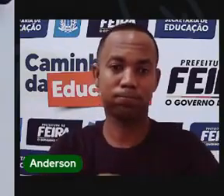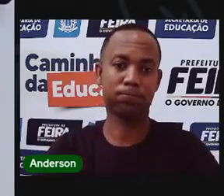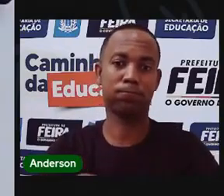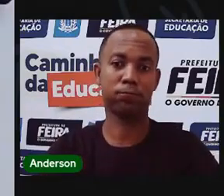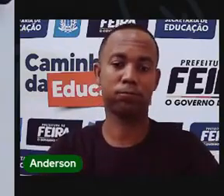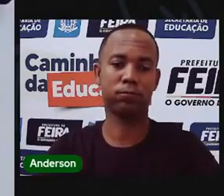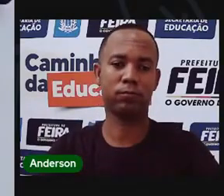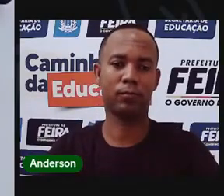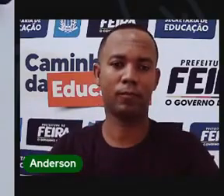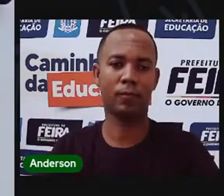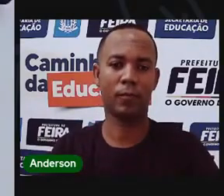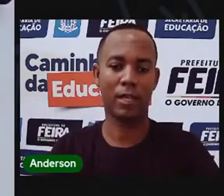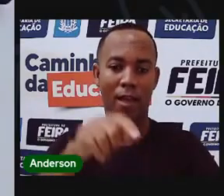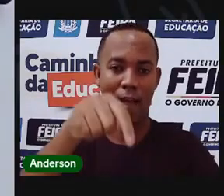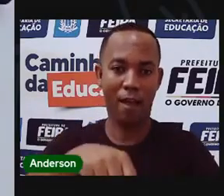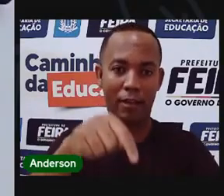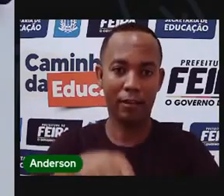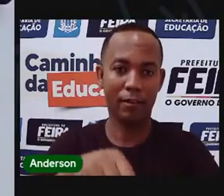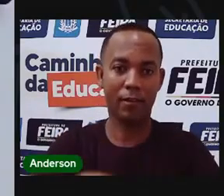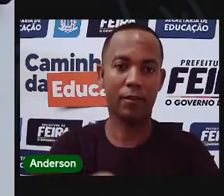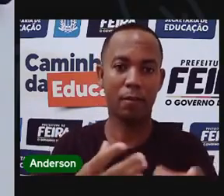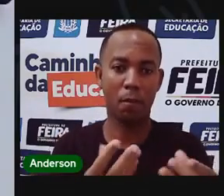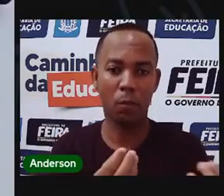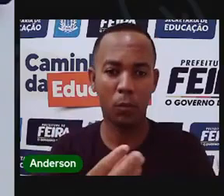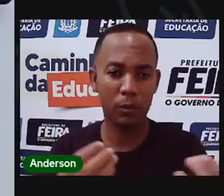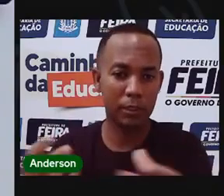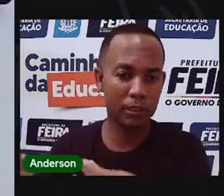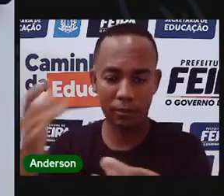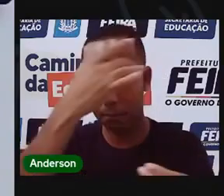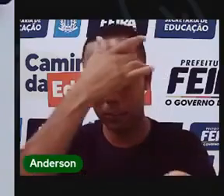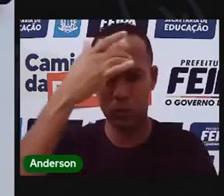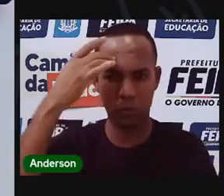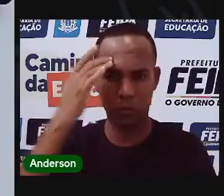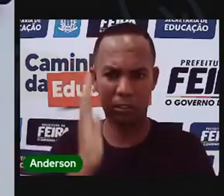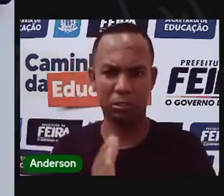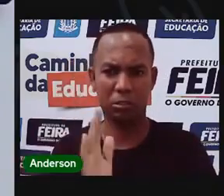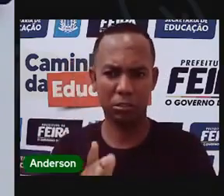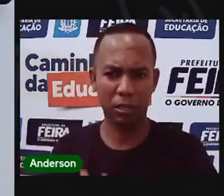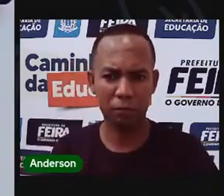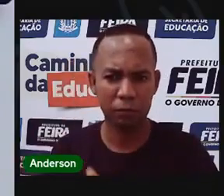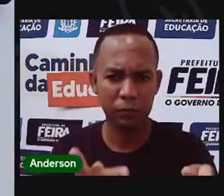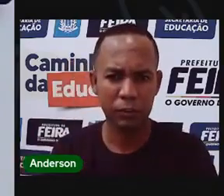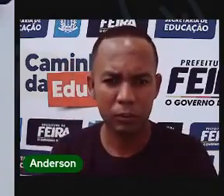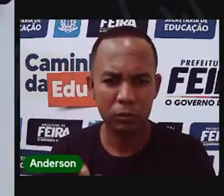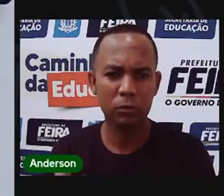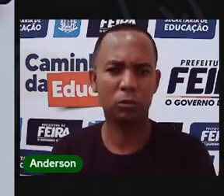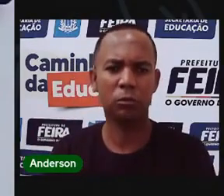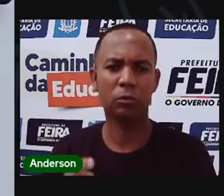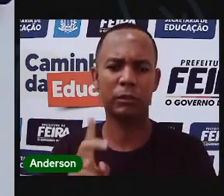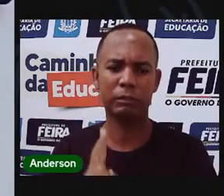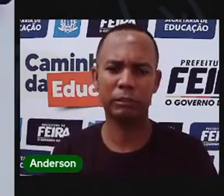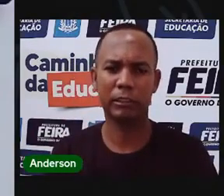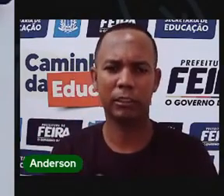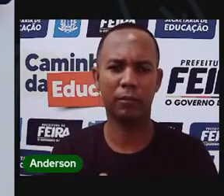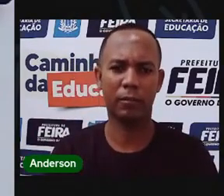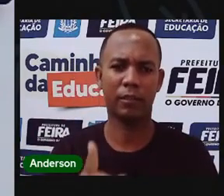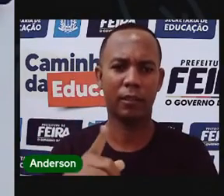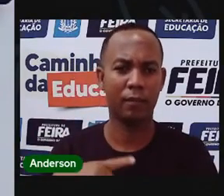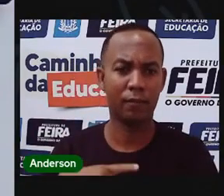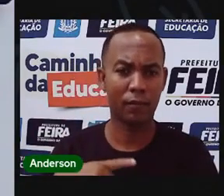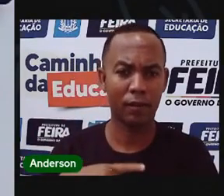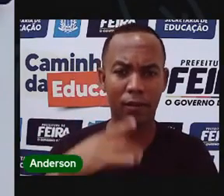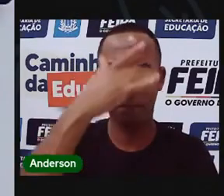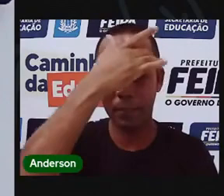interior. Por aqui, muita gente já passou e passa toda hora. Tem gente